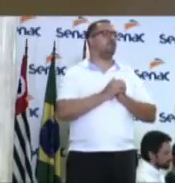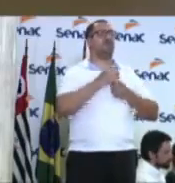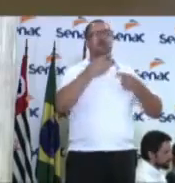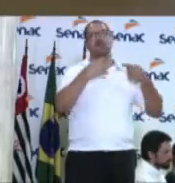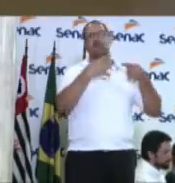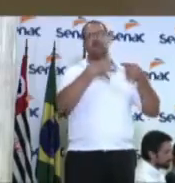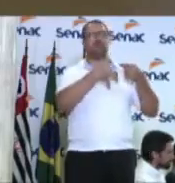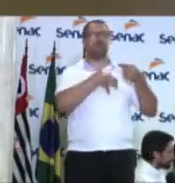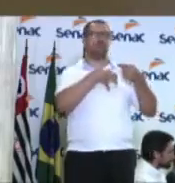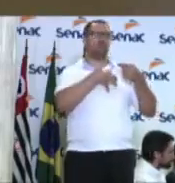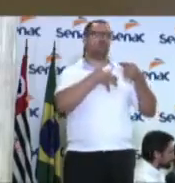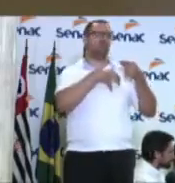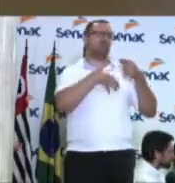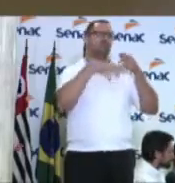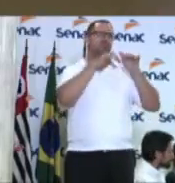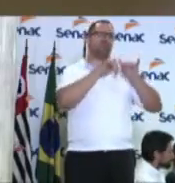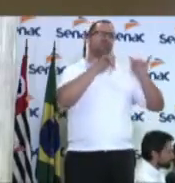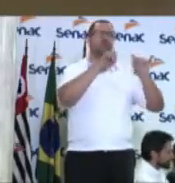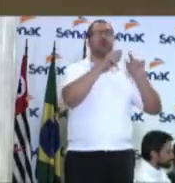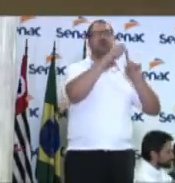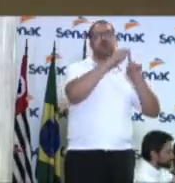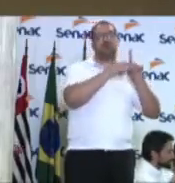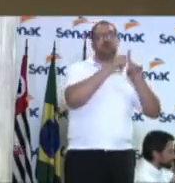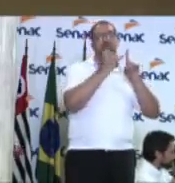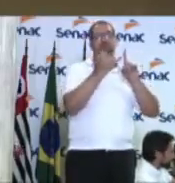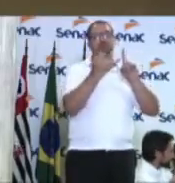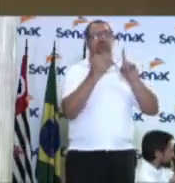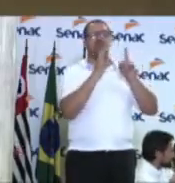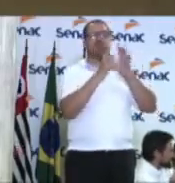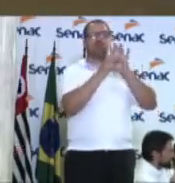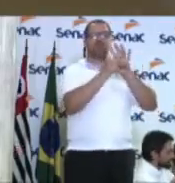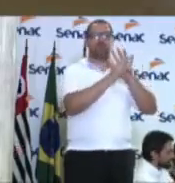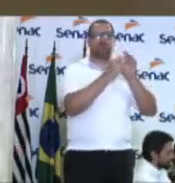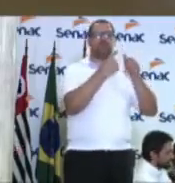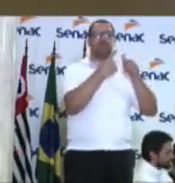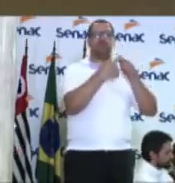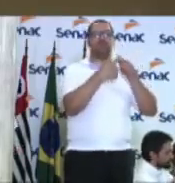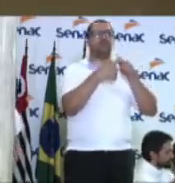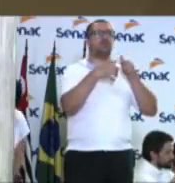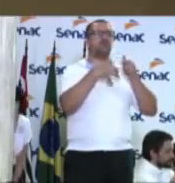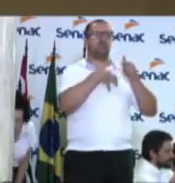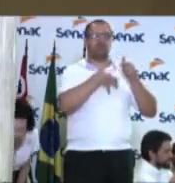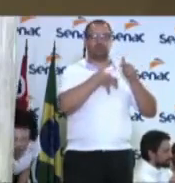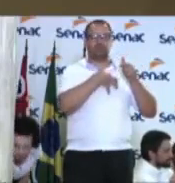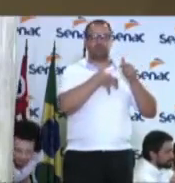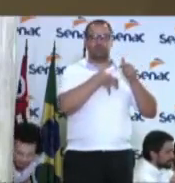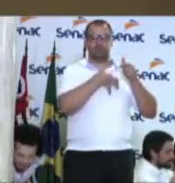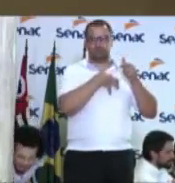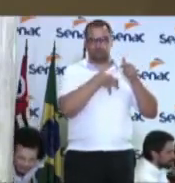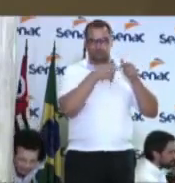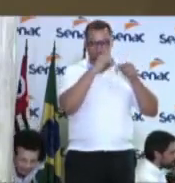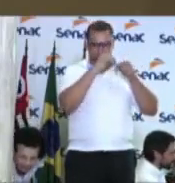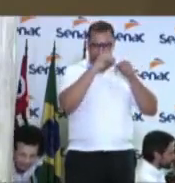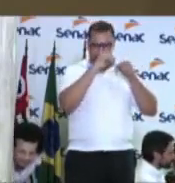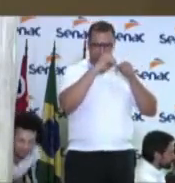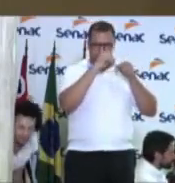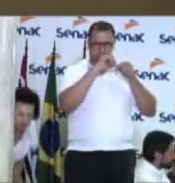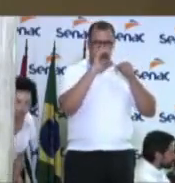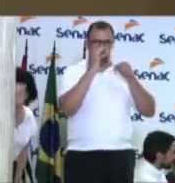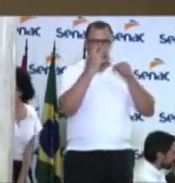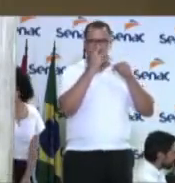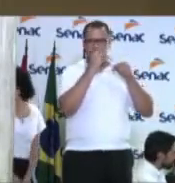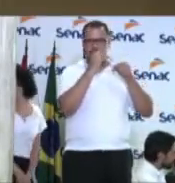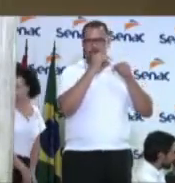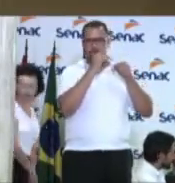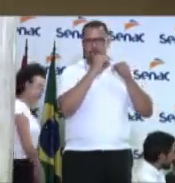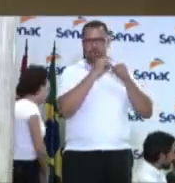relação a isso, porque nenhuma campanha dura 4 meses. Né? Você não consegue construir uma campanha que gera uma conversação durante 4 meses, o